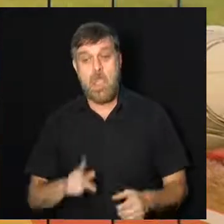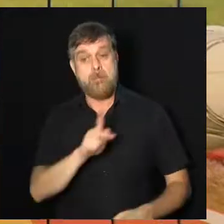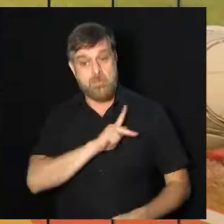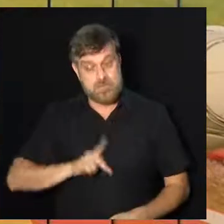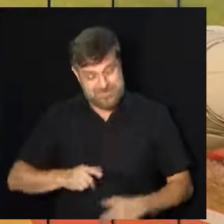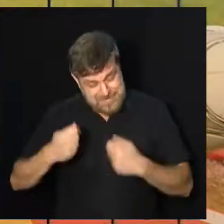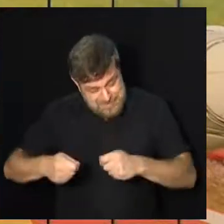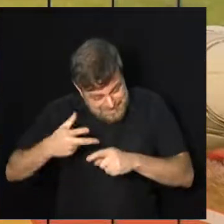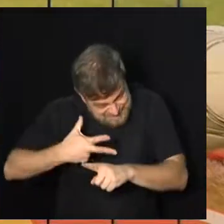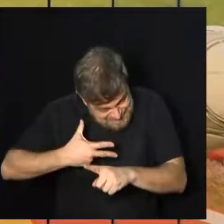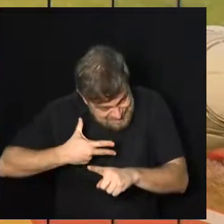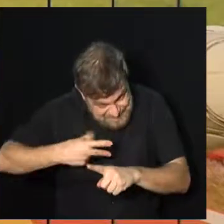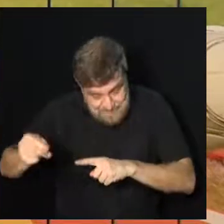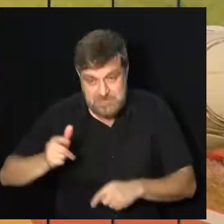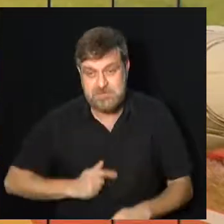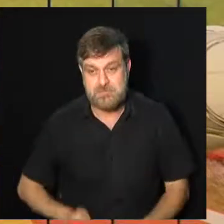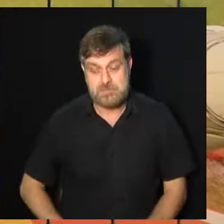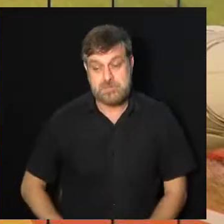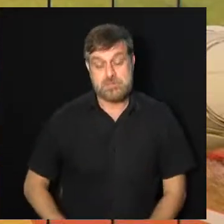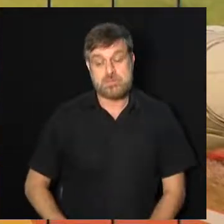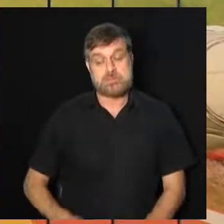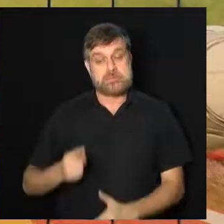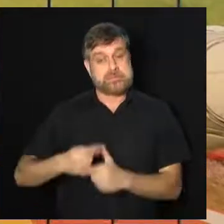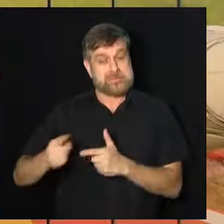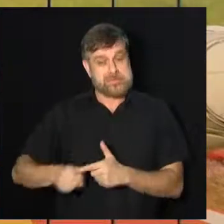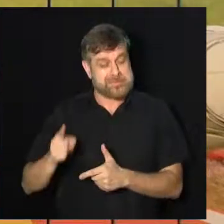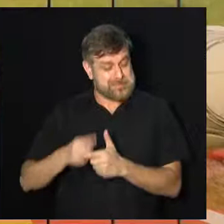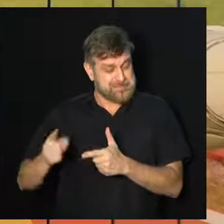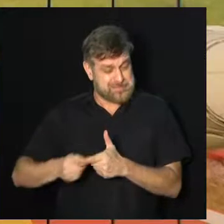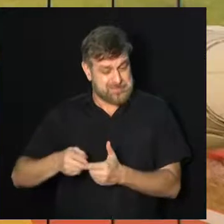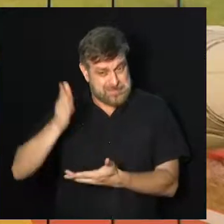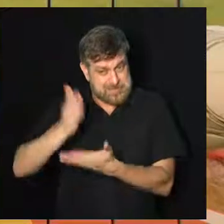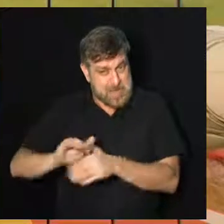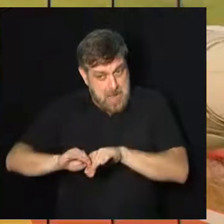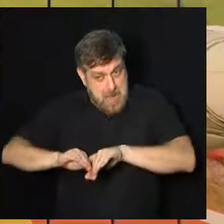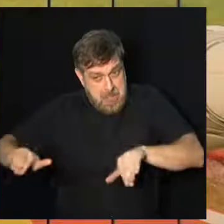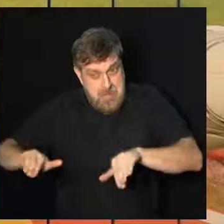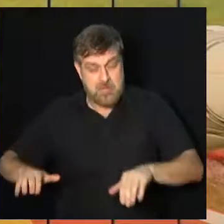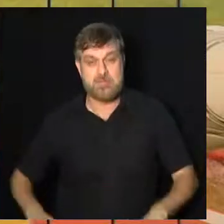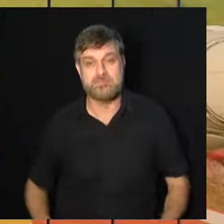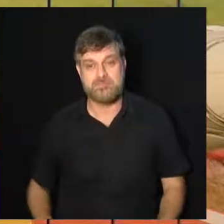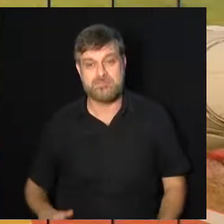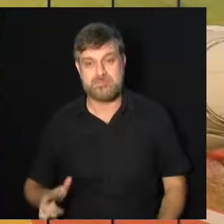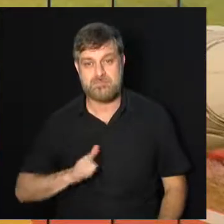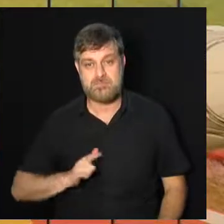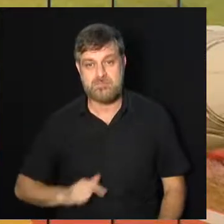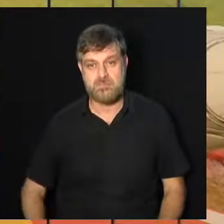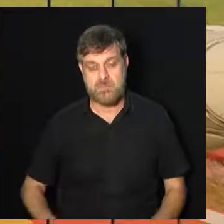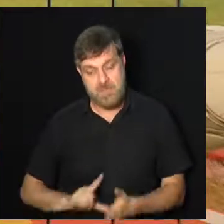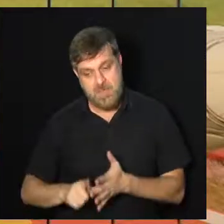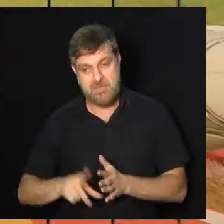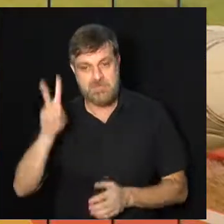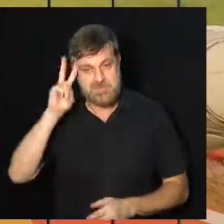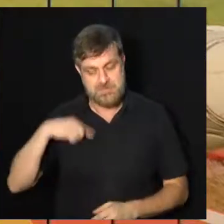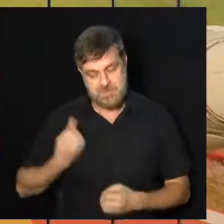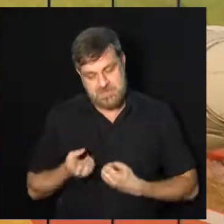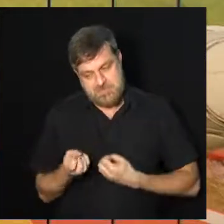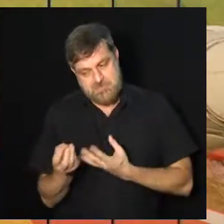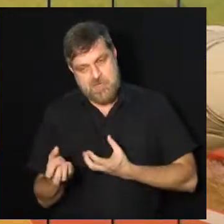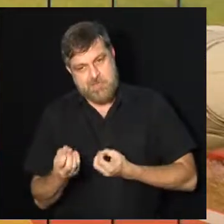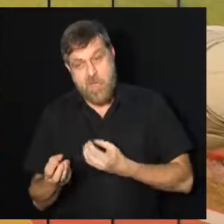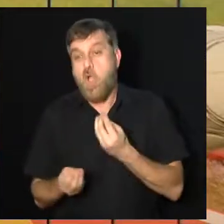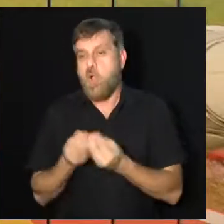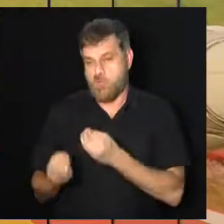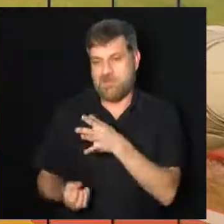da vitória para espantar a crise que está dentro e fora de campo também. Na segunda-feira, a gente conta como foi